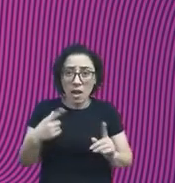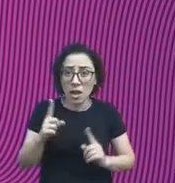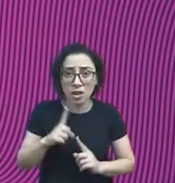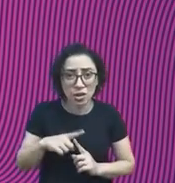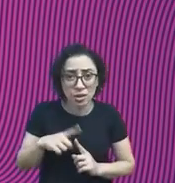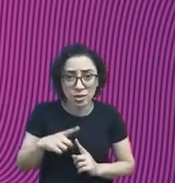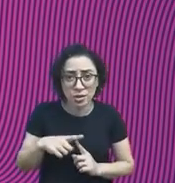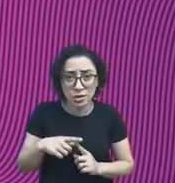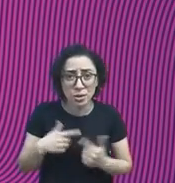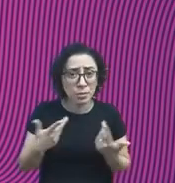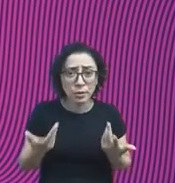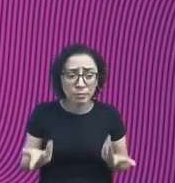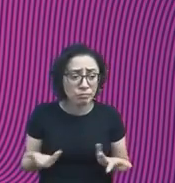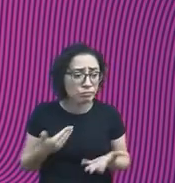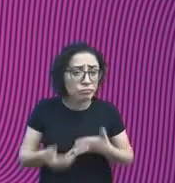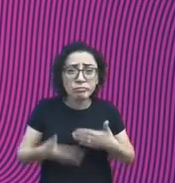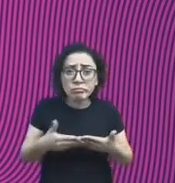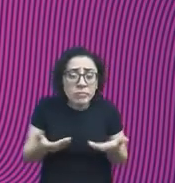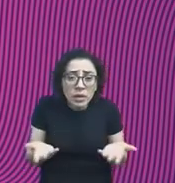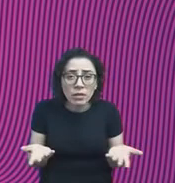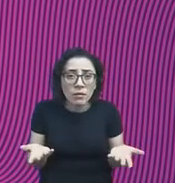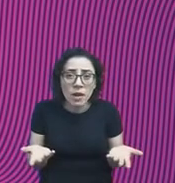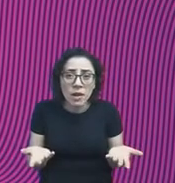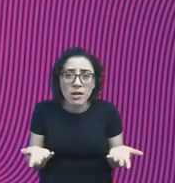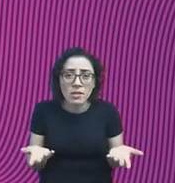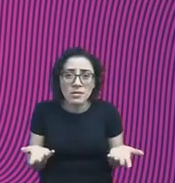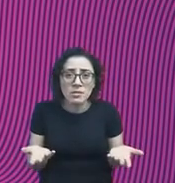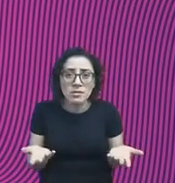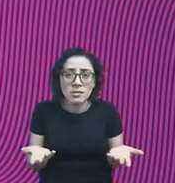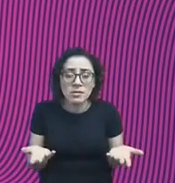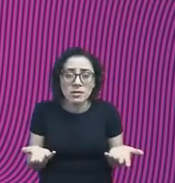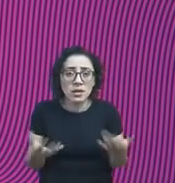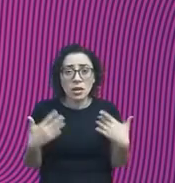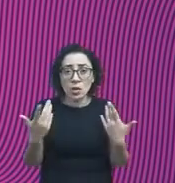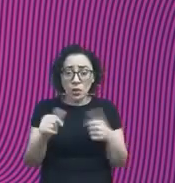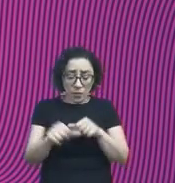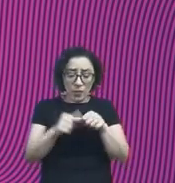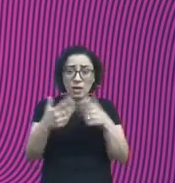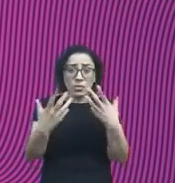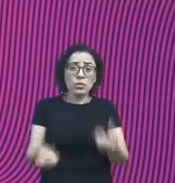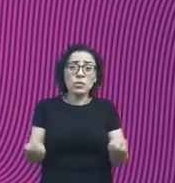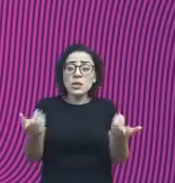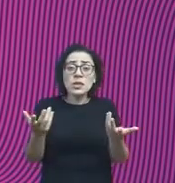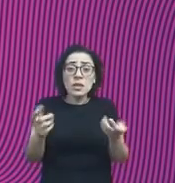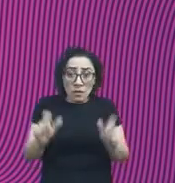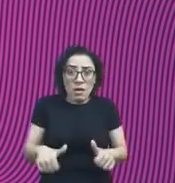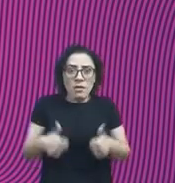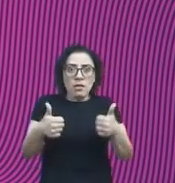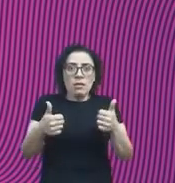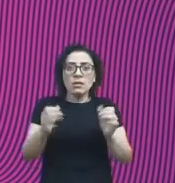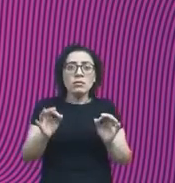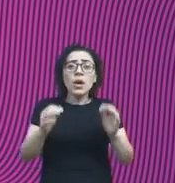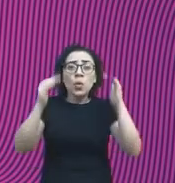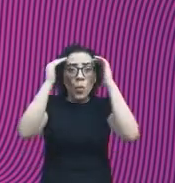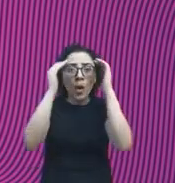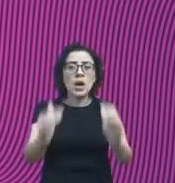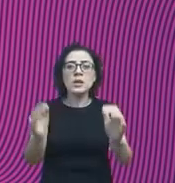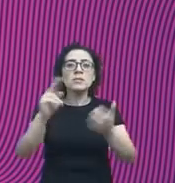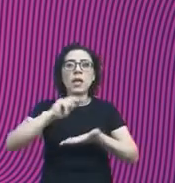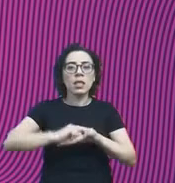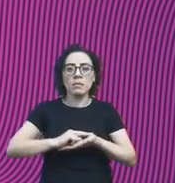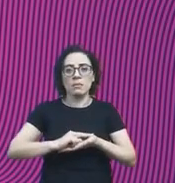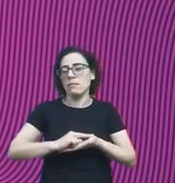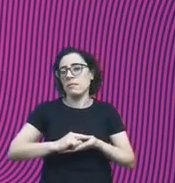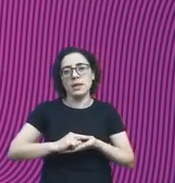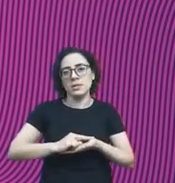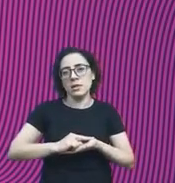organização empresarial, ela não é resolutiva, ela não respeita o paciente e ela não ajuda o